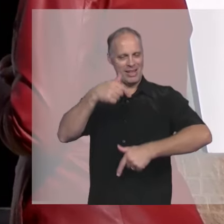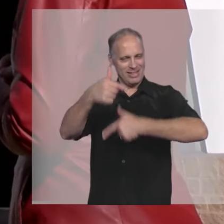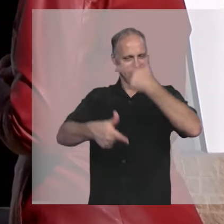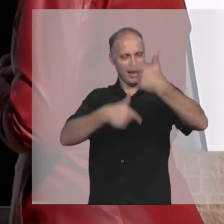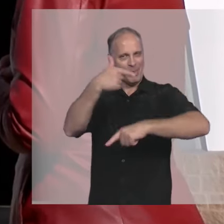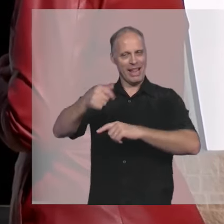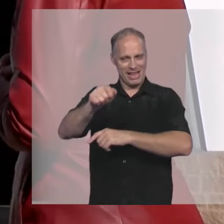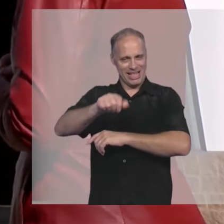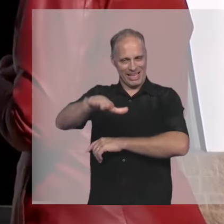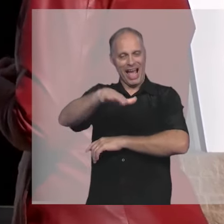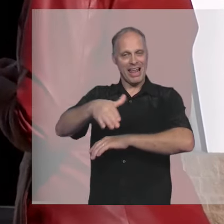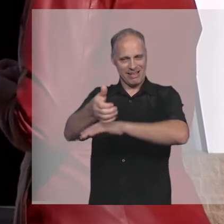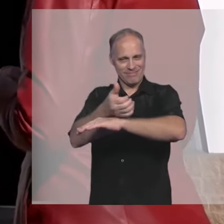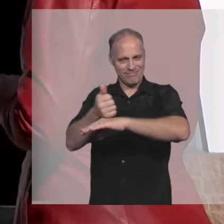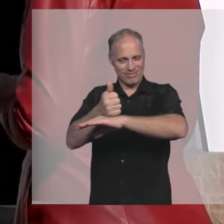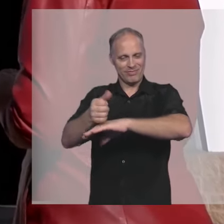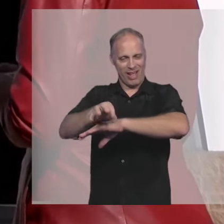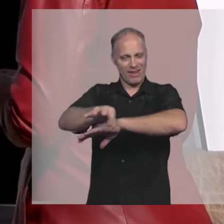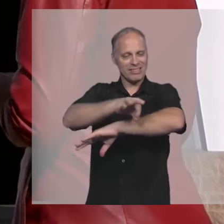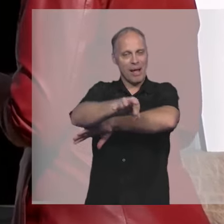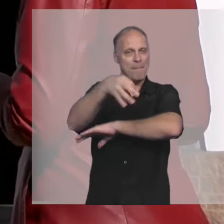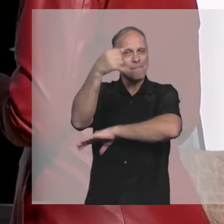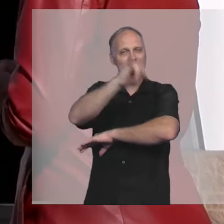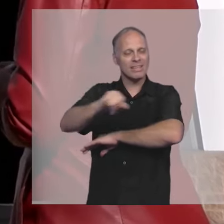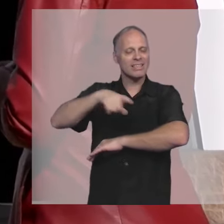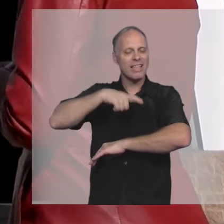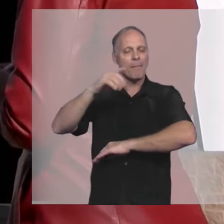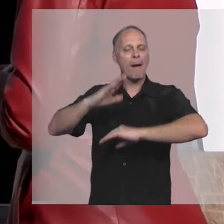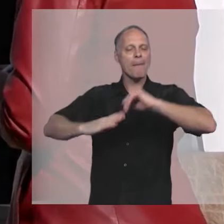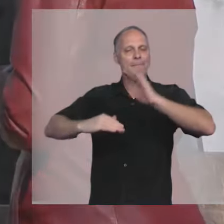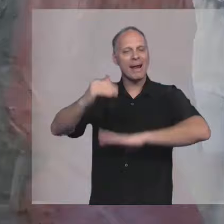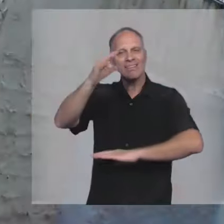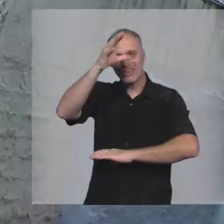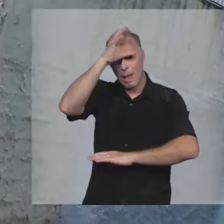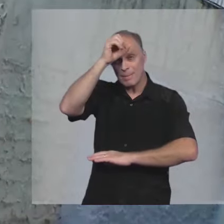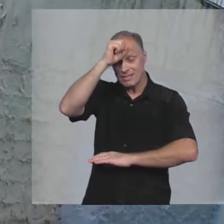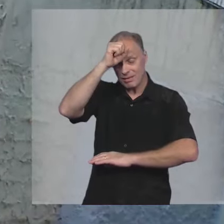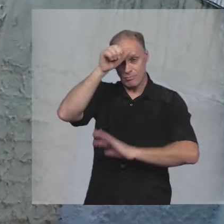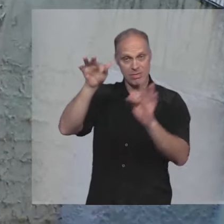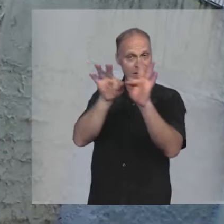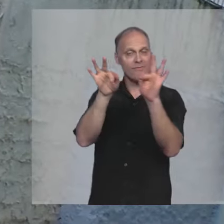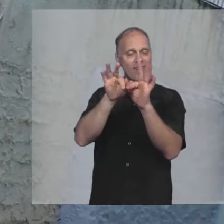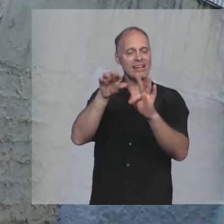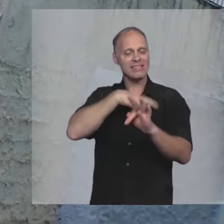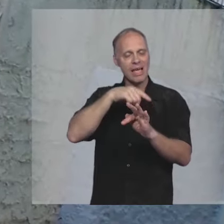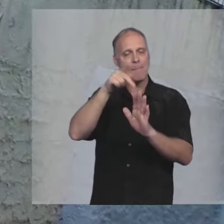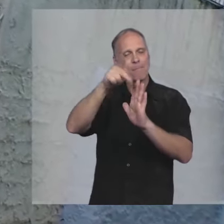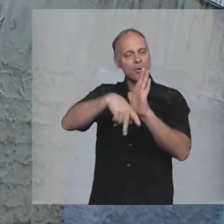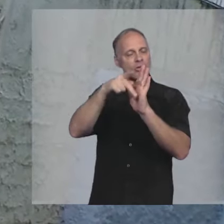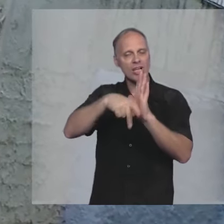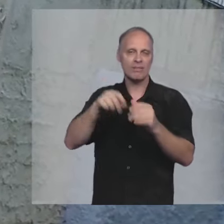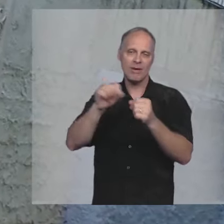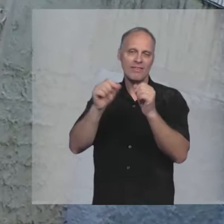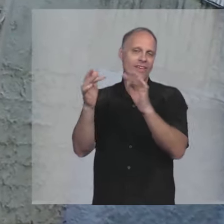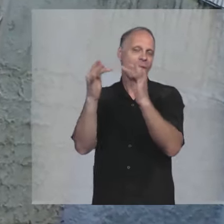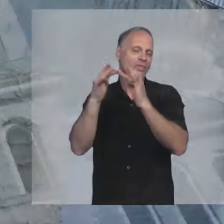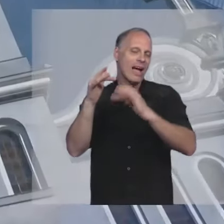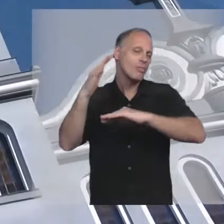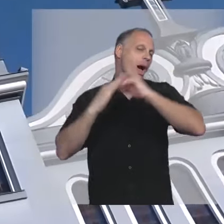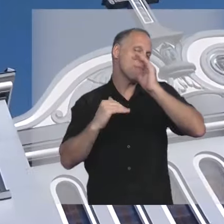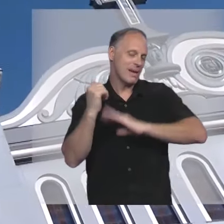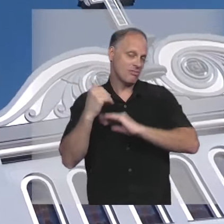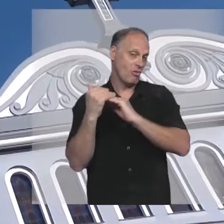Para poder trabalhar nessa área, é fundamental um aprendizado prático. E a Universidade Fevale tem vários projetos para